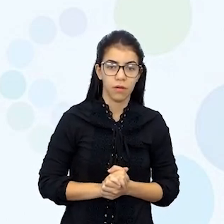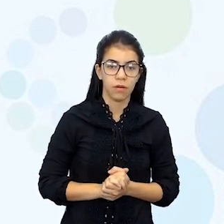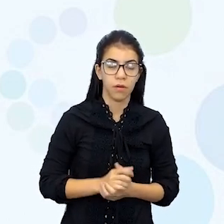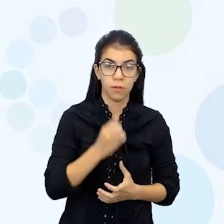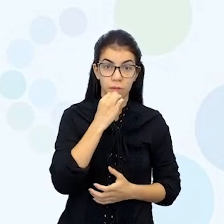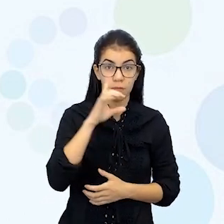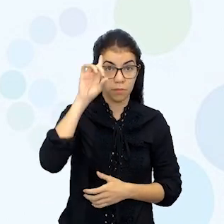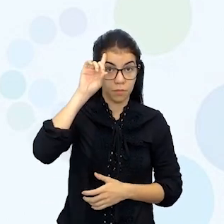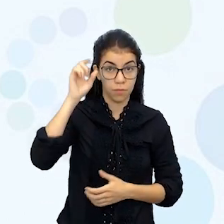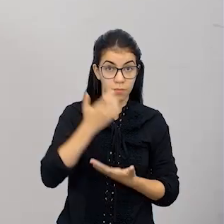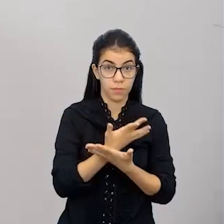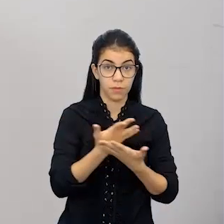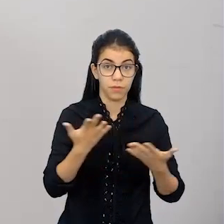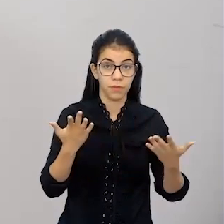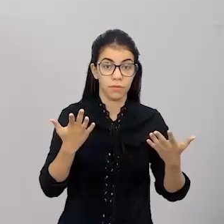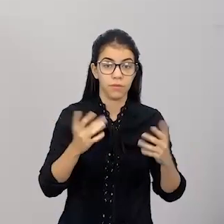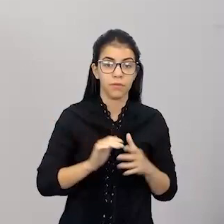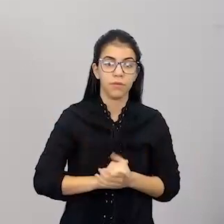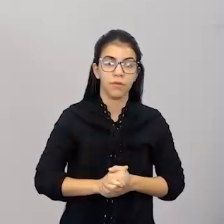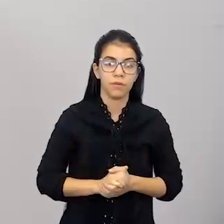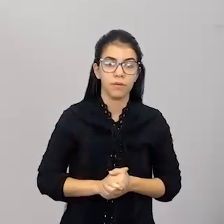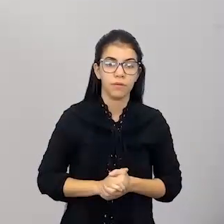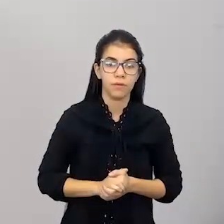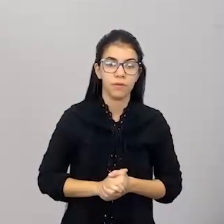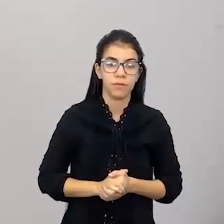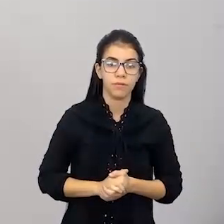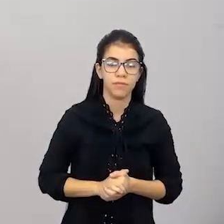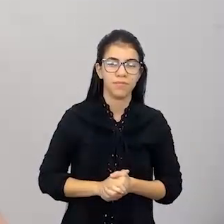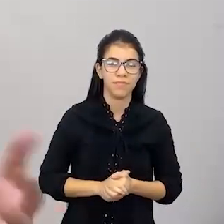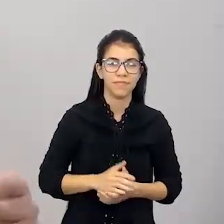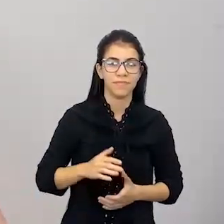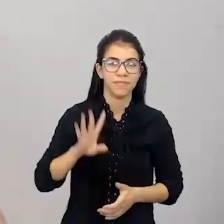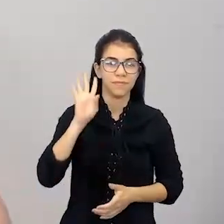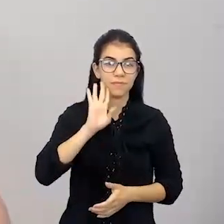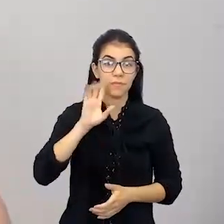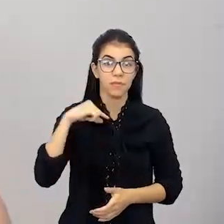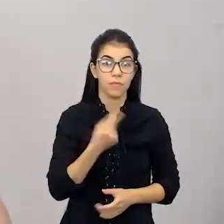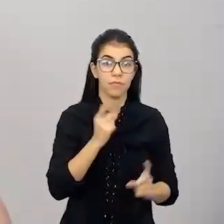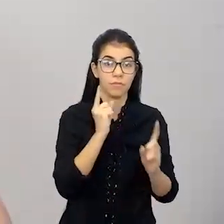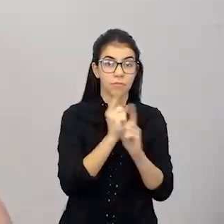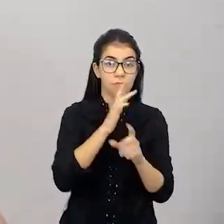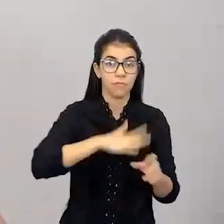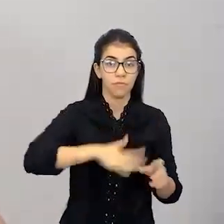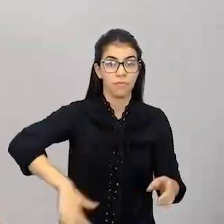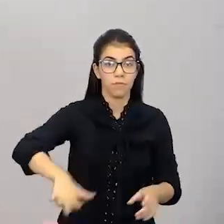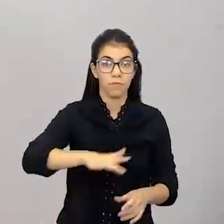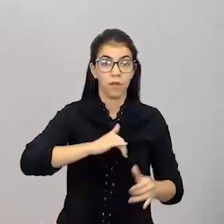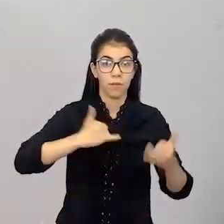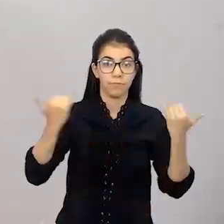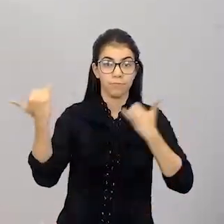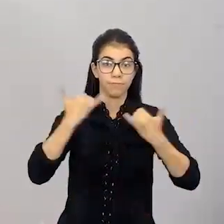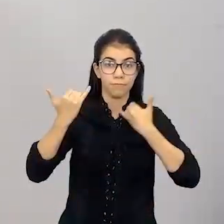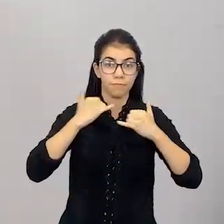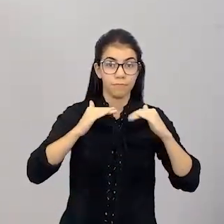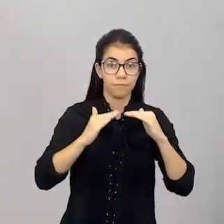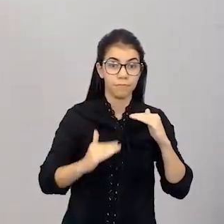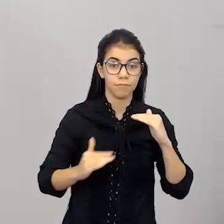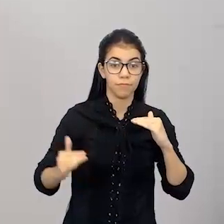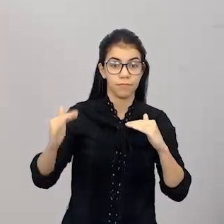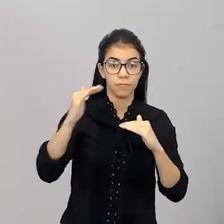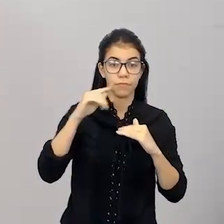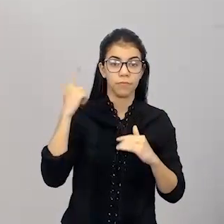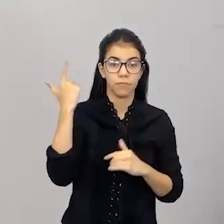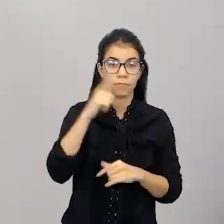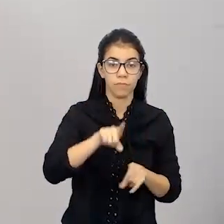Bom dia a todos. Que delícia estarmos nesse encontro formativo mais uma vez. Eu sou a